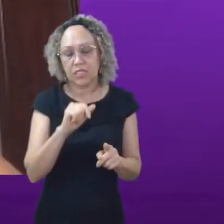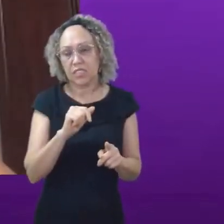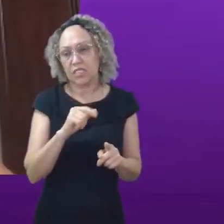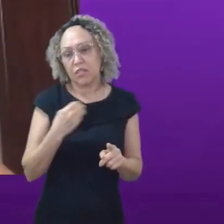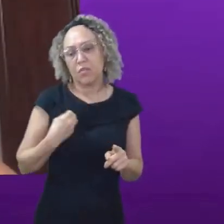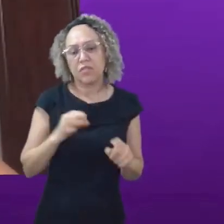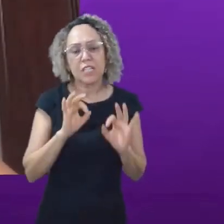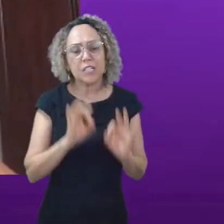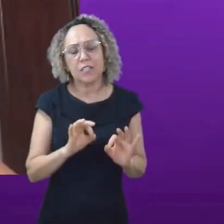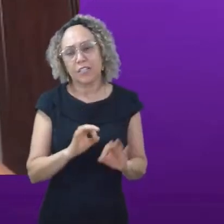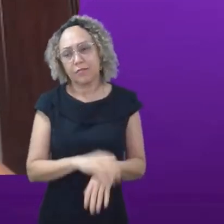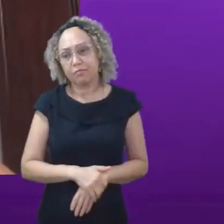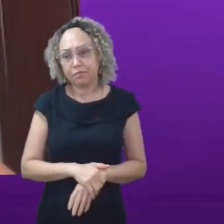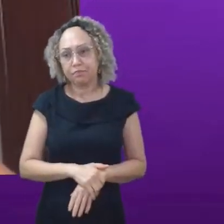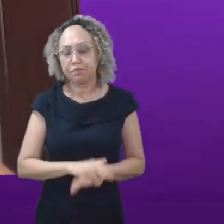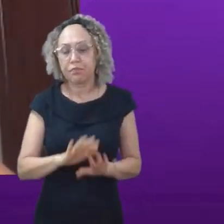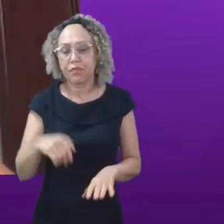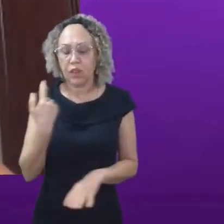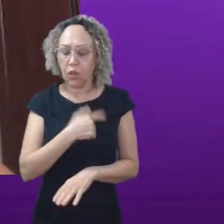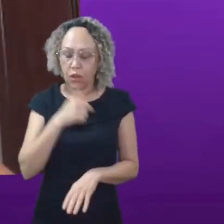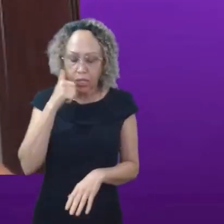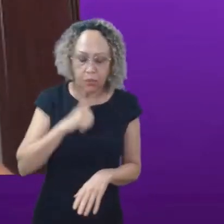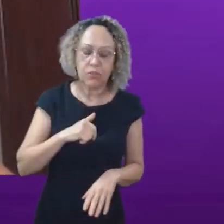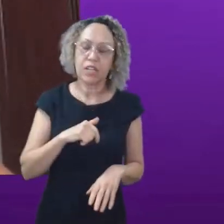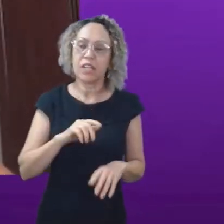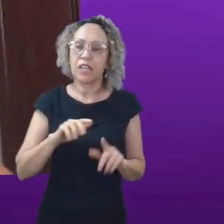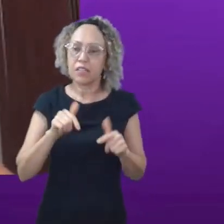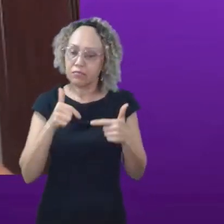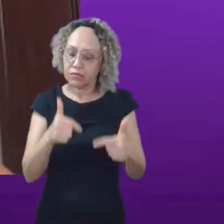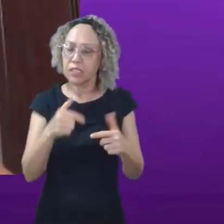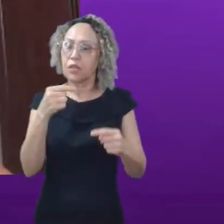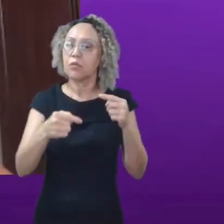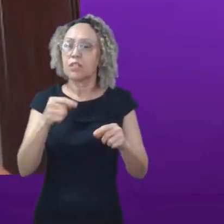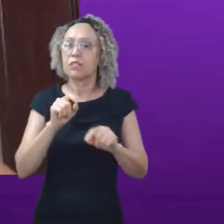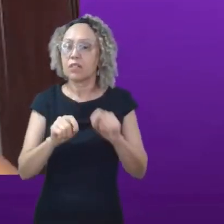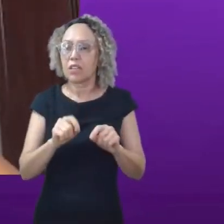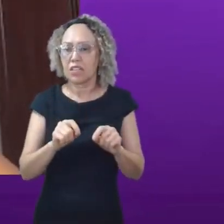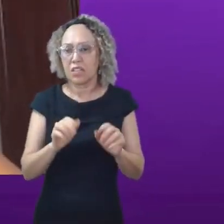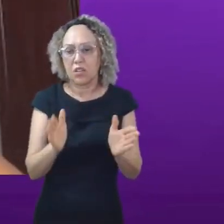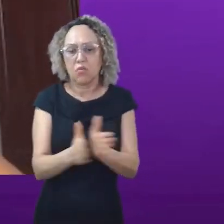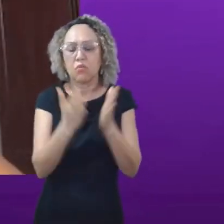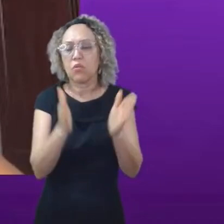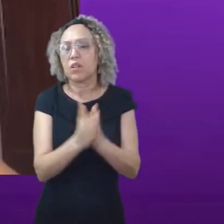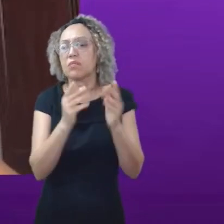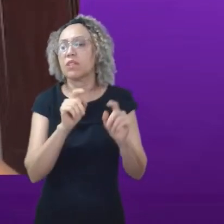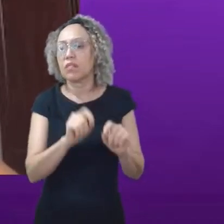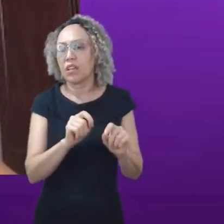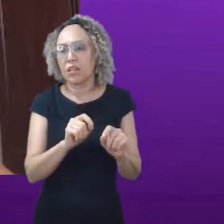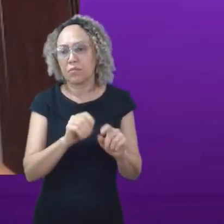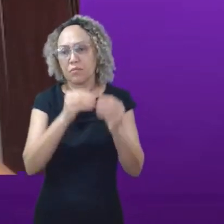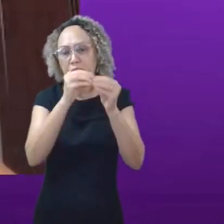gente precisa, né, e nós, enquanto mulheres, defender essa política justamente porque a gente sabe que o empobrecimento ele atinge a maioria das vezes